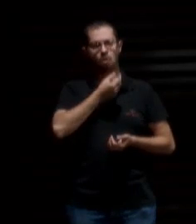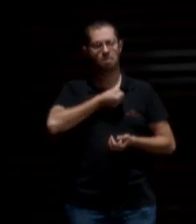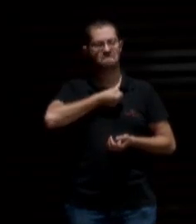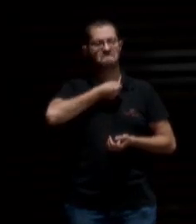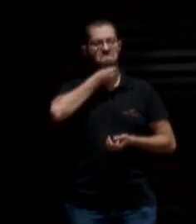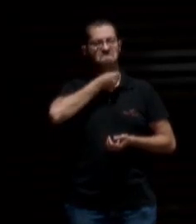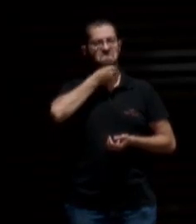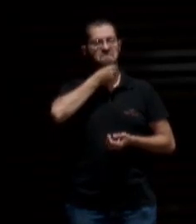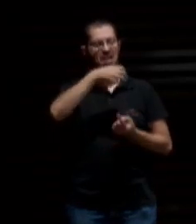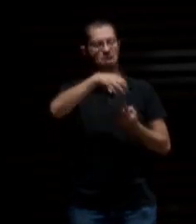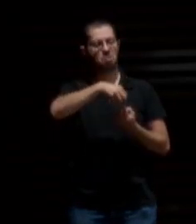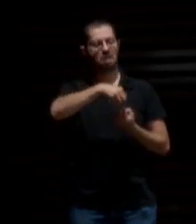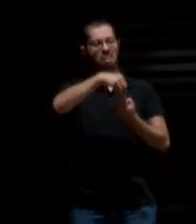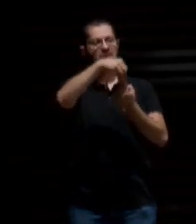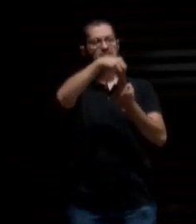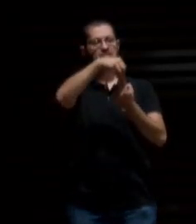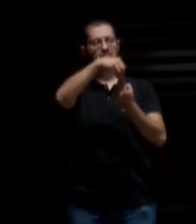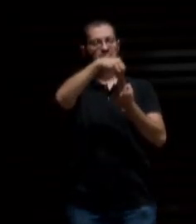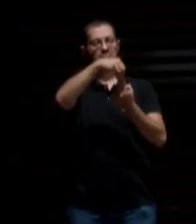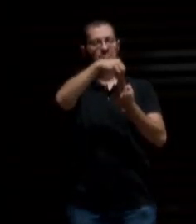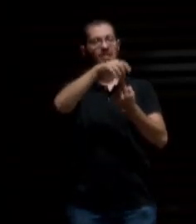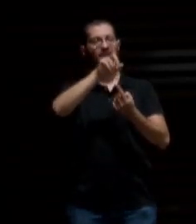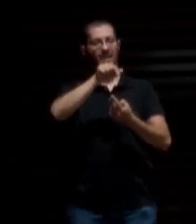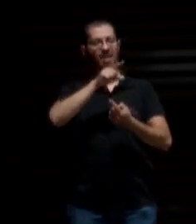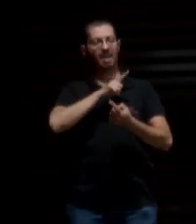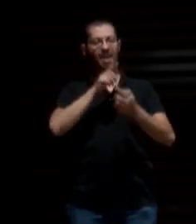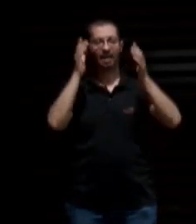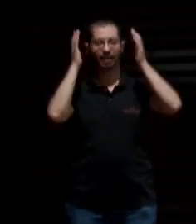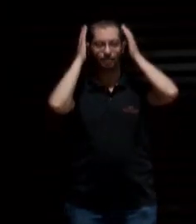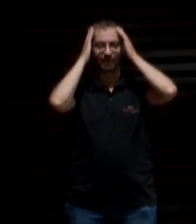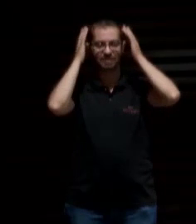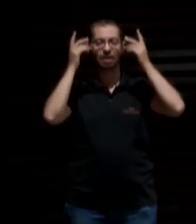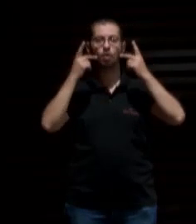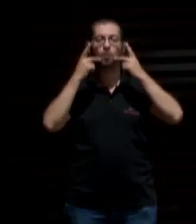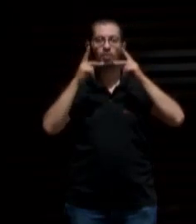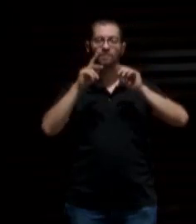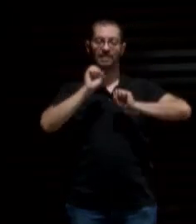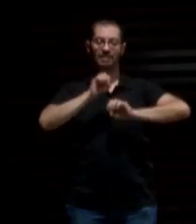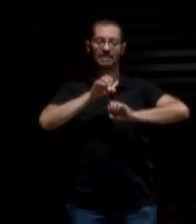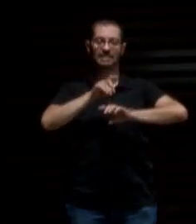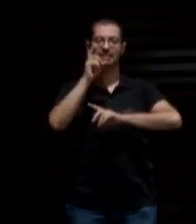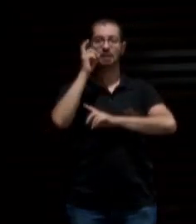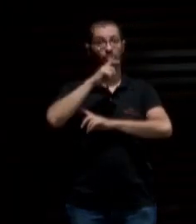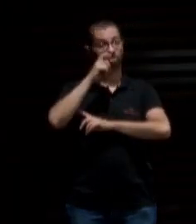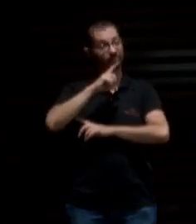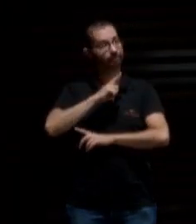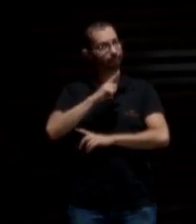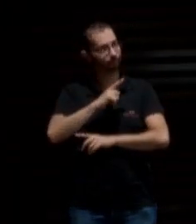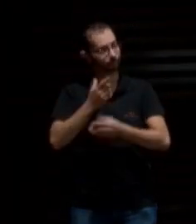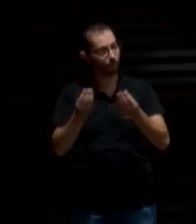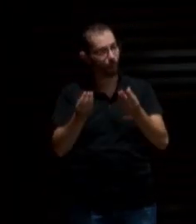líder, a autoridade, é a cabeça. O profeta que ensina mentira, que é o que mais tem, né?